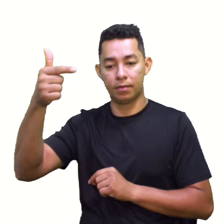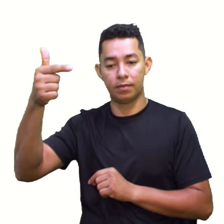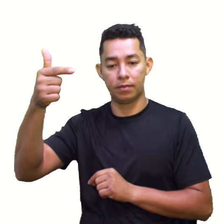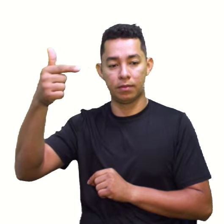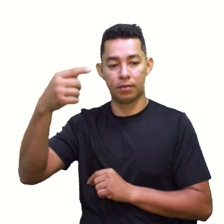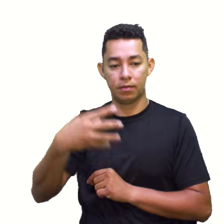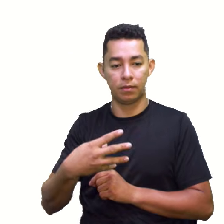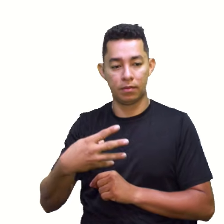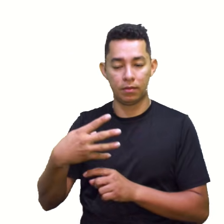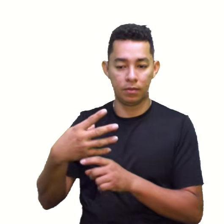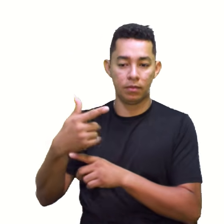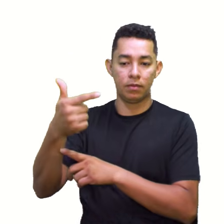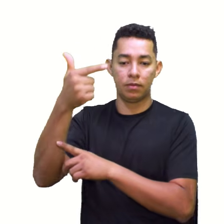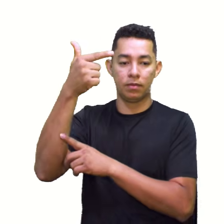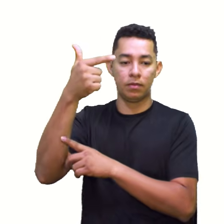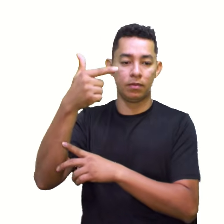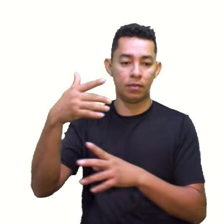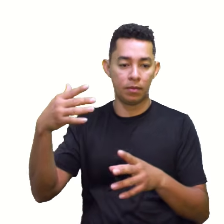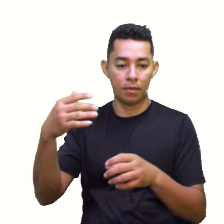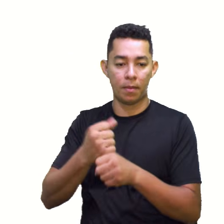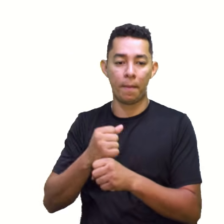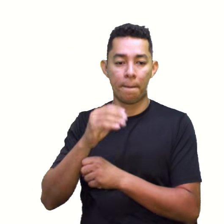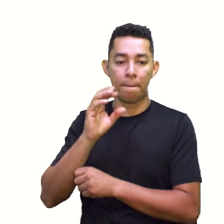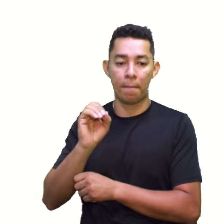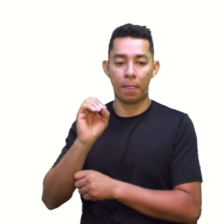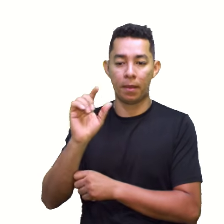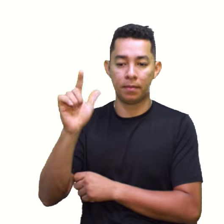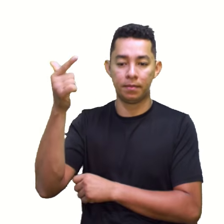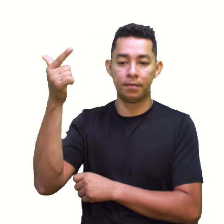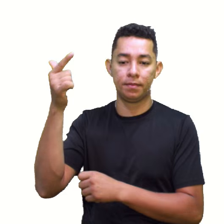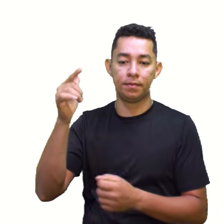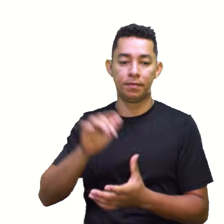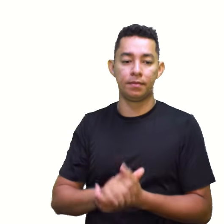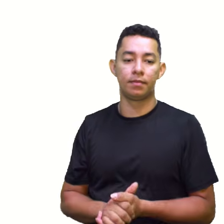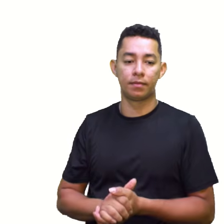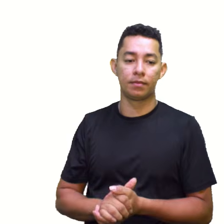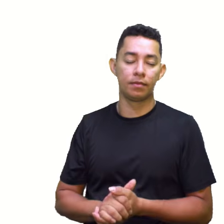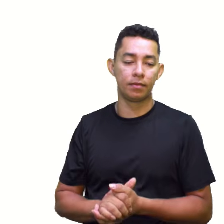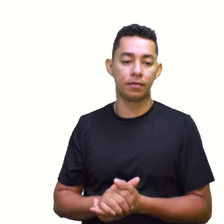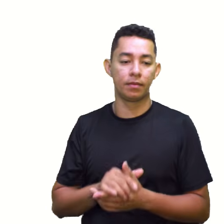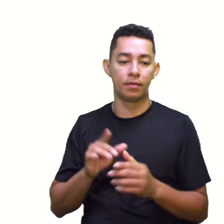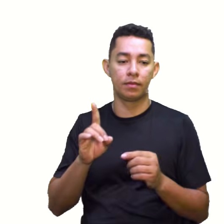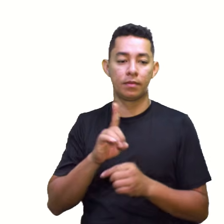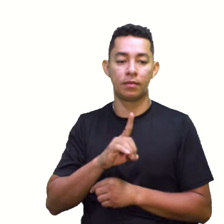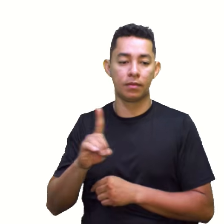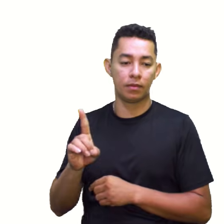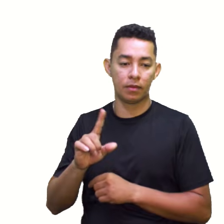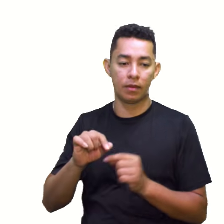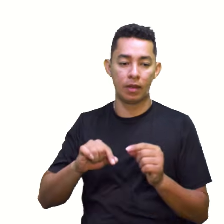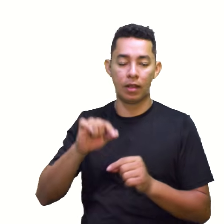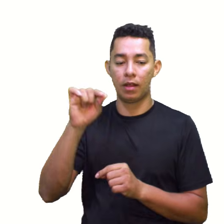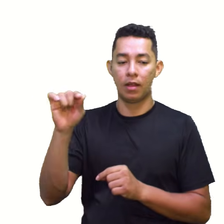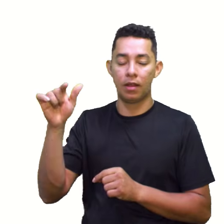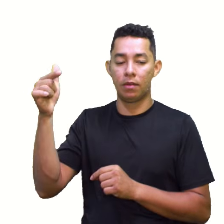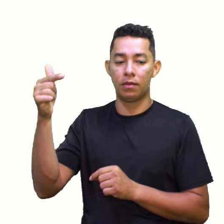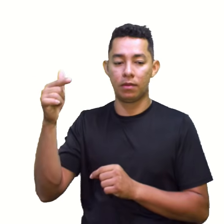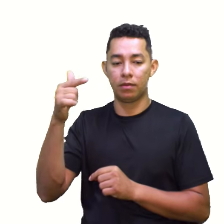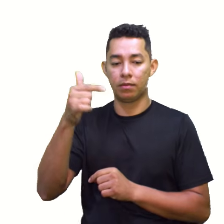de 4 ao quadrado mais 0 ao quadrado. A distância é raiz quadrada